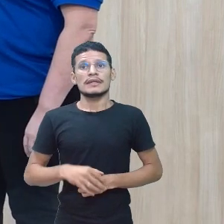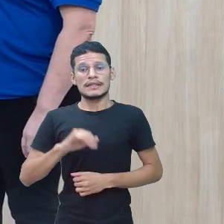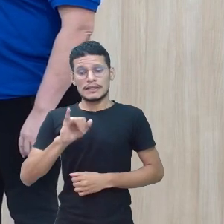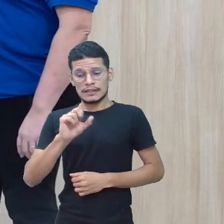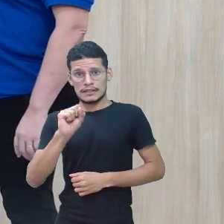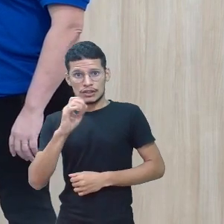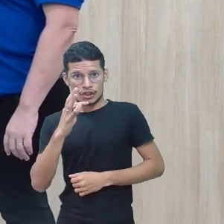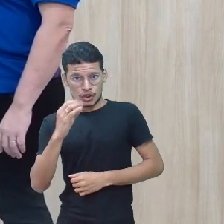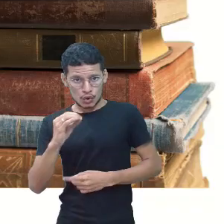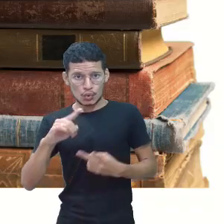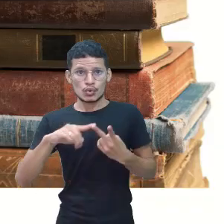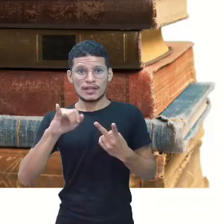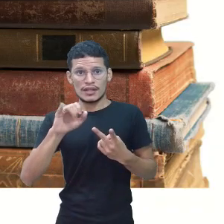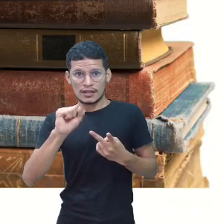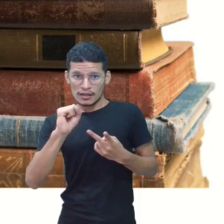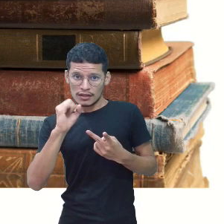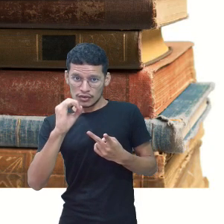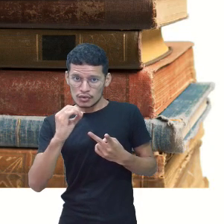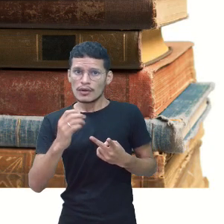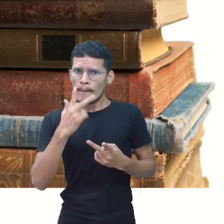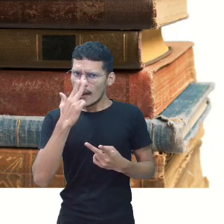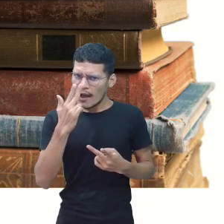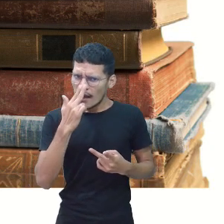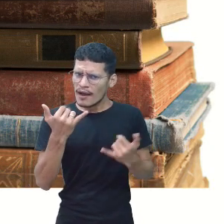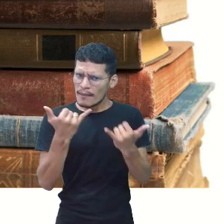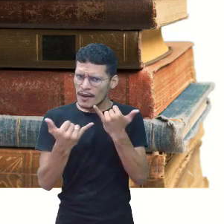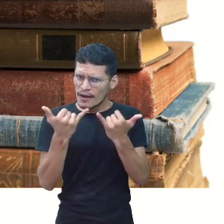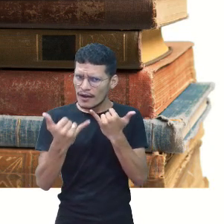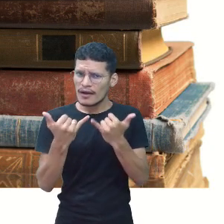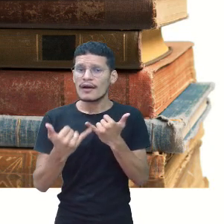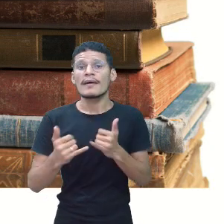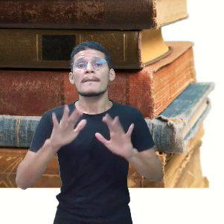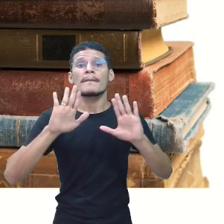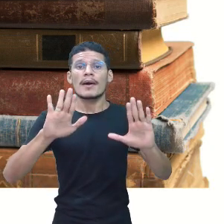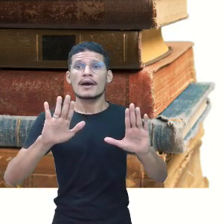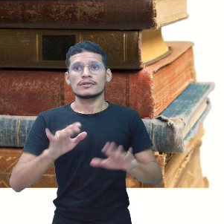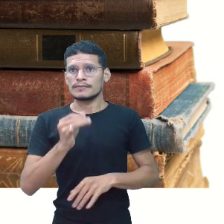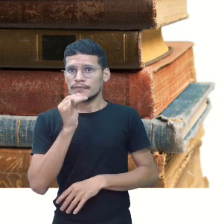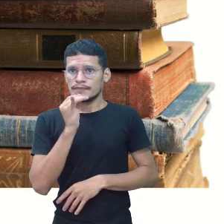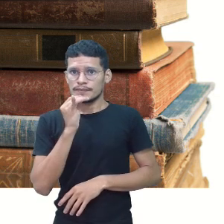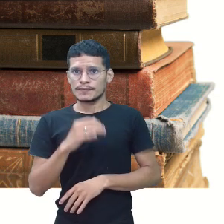Isto e isso são parecidos, não é mesmo? Isso